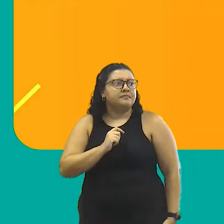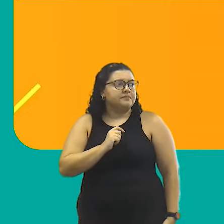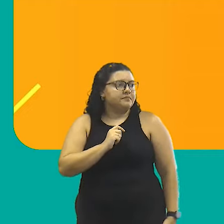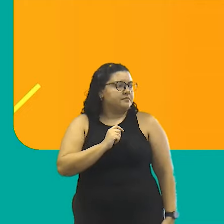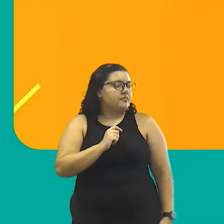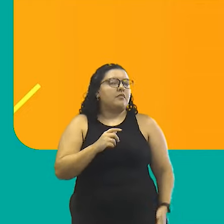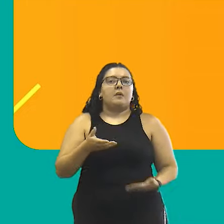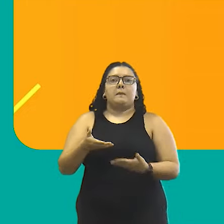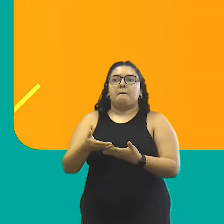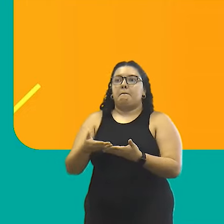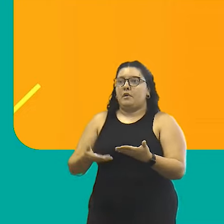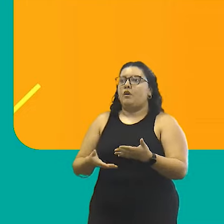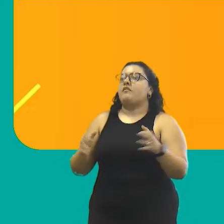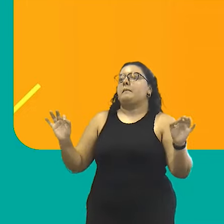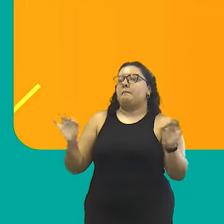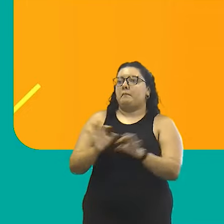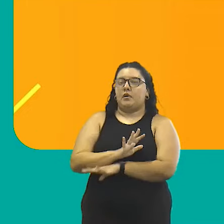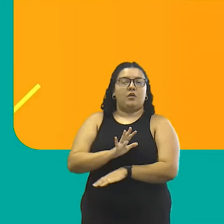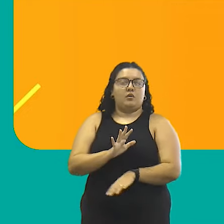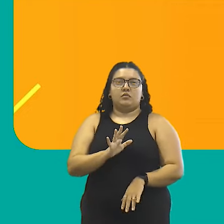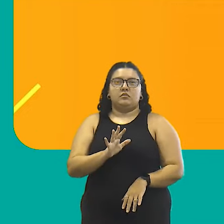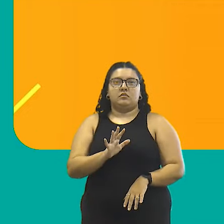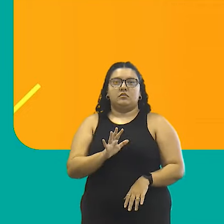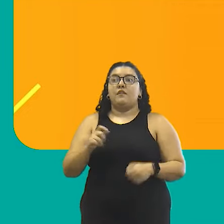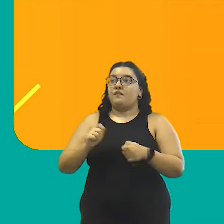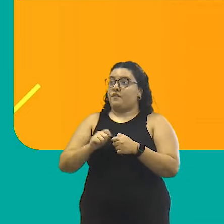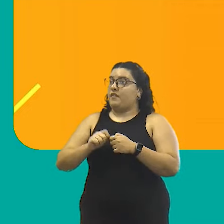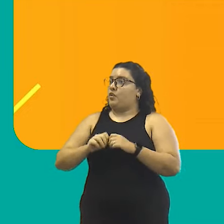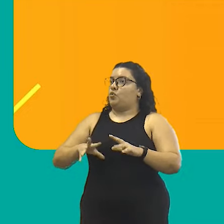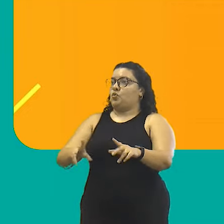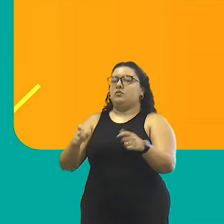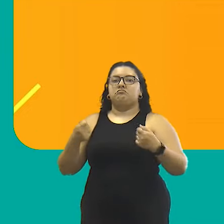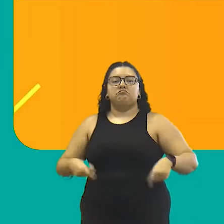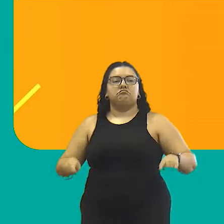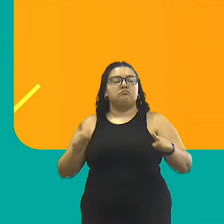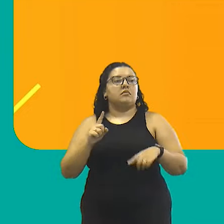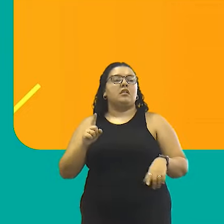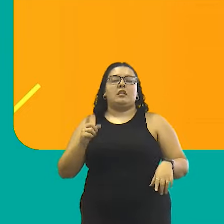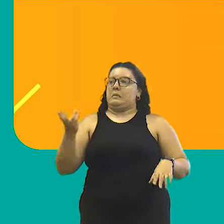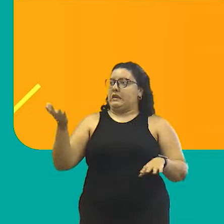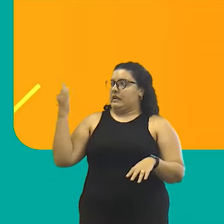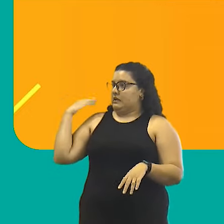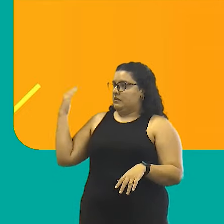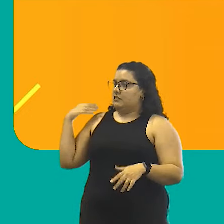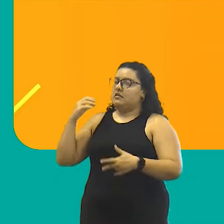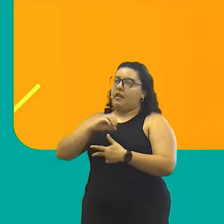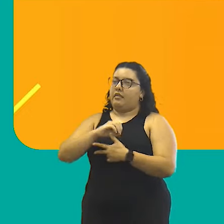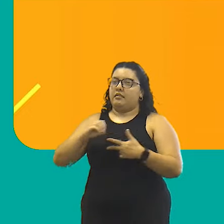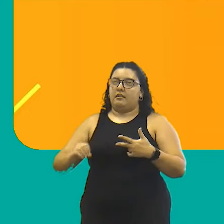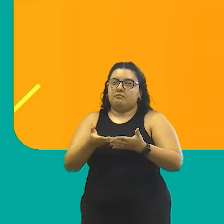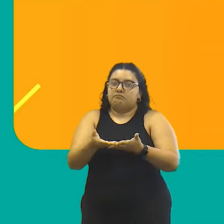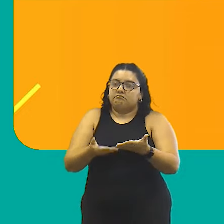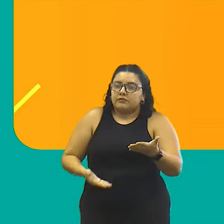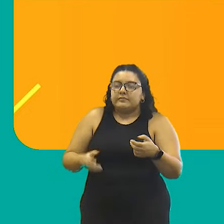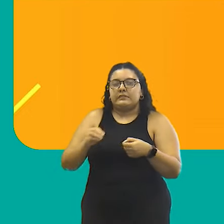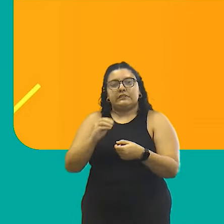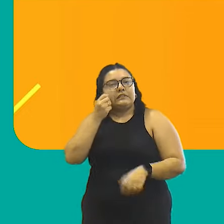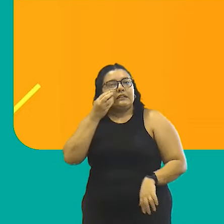É prova suficiente para você não ter feito todas. Pegue alguma edição anterior e tente